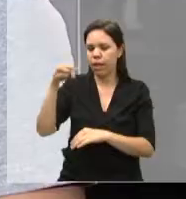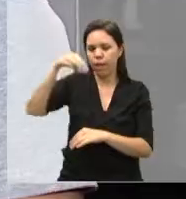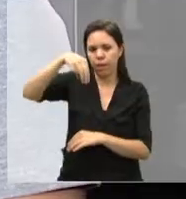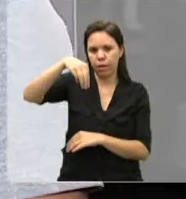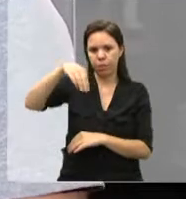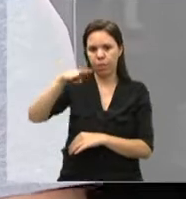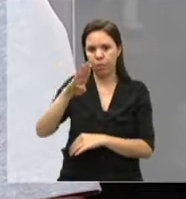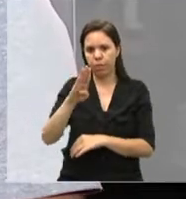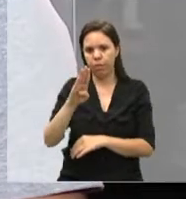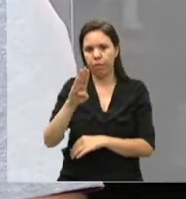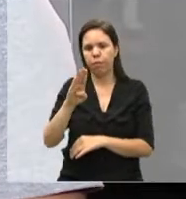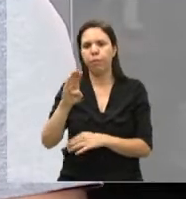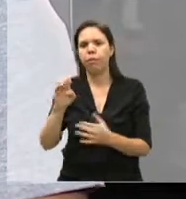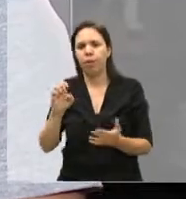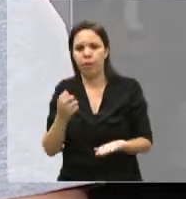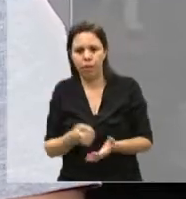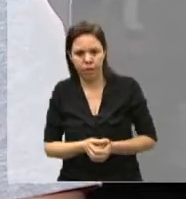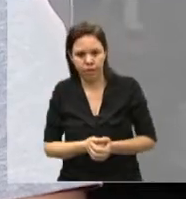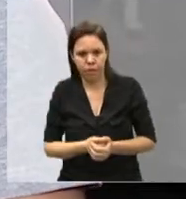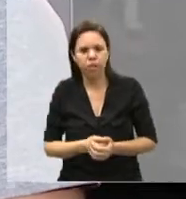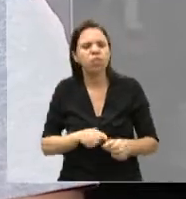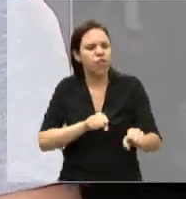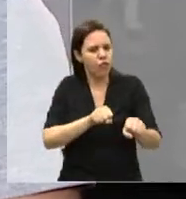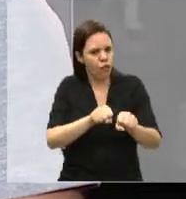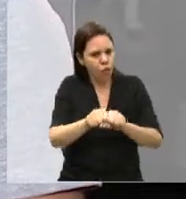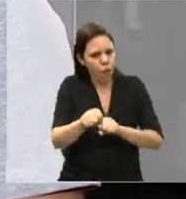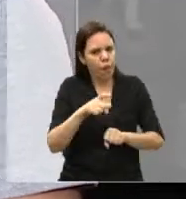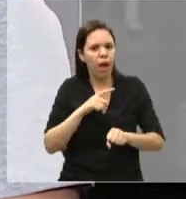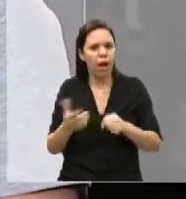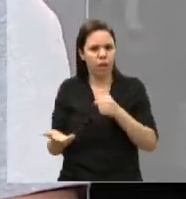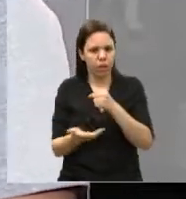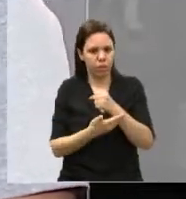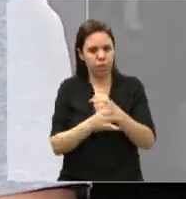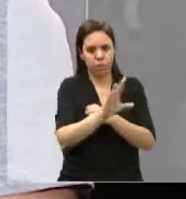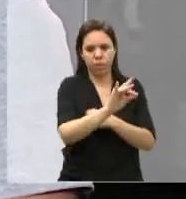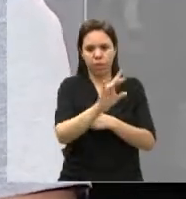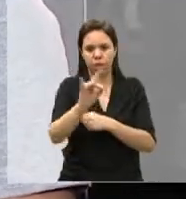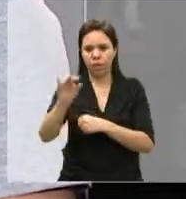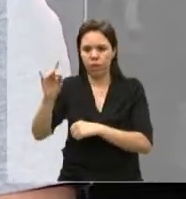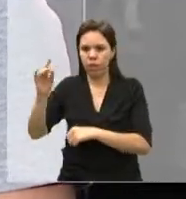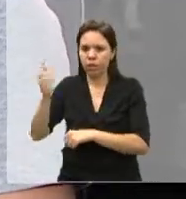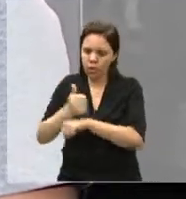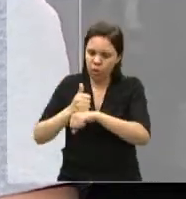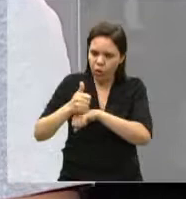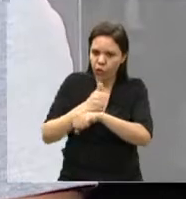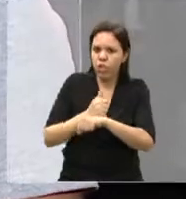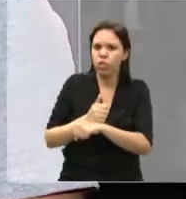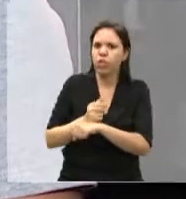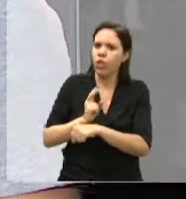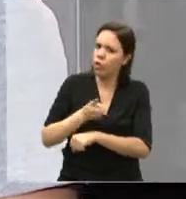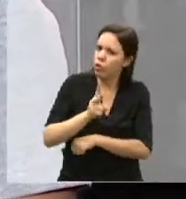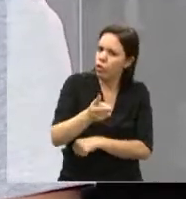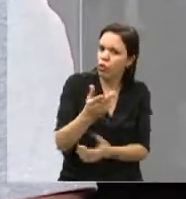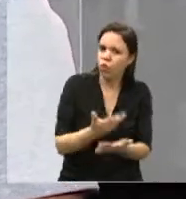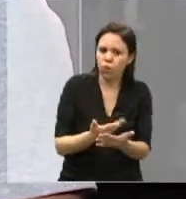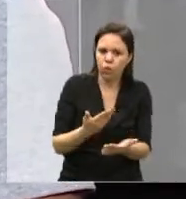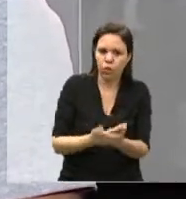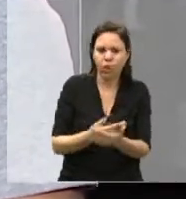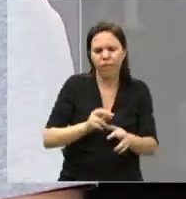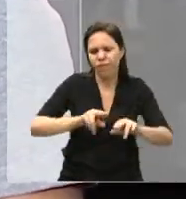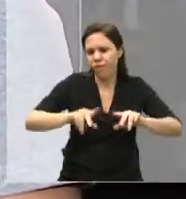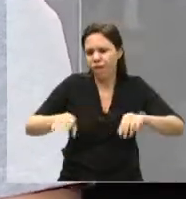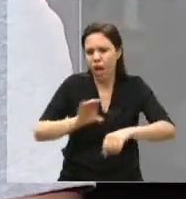MBA. A gente tem que se formar, ter uma base aí para cada profissão, mas seguir estudando, seja com o MBA, com curso